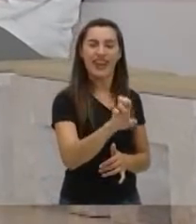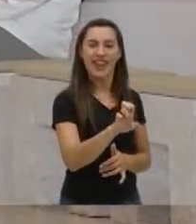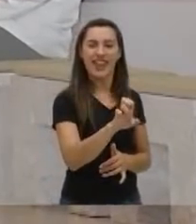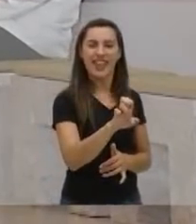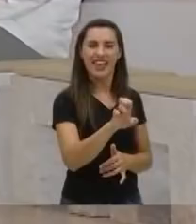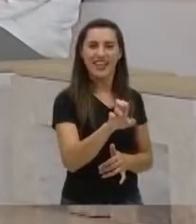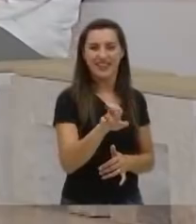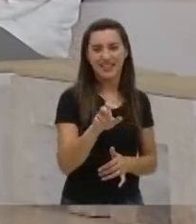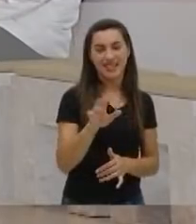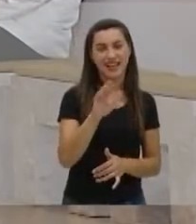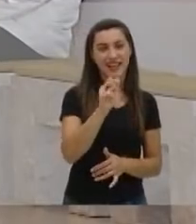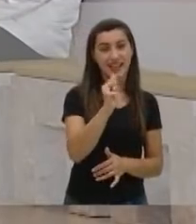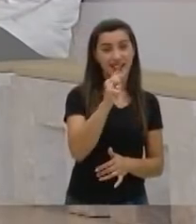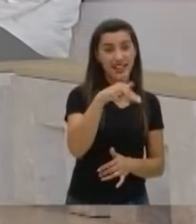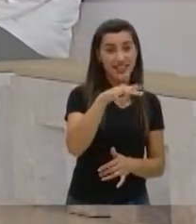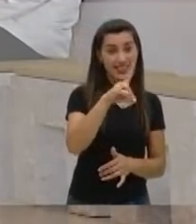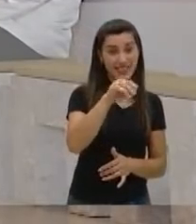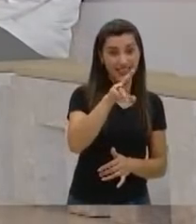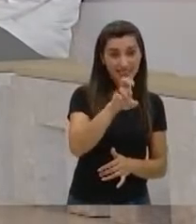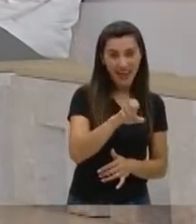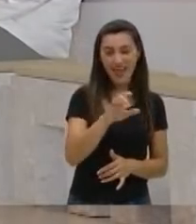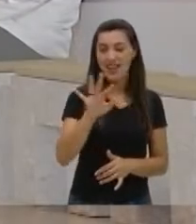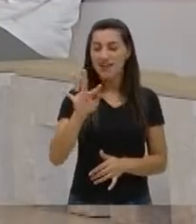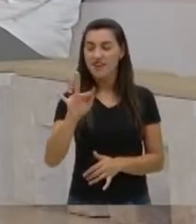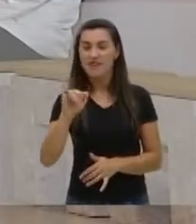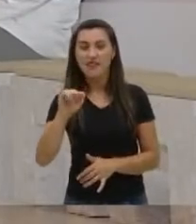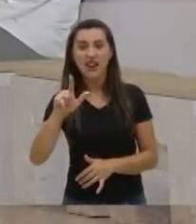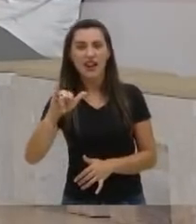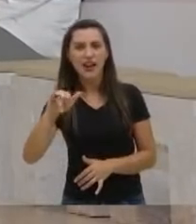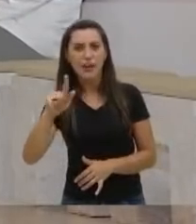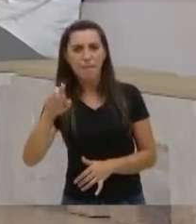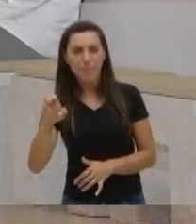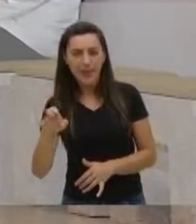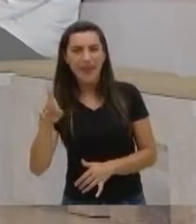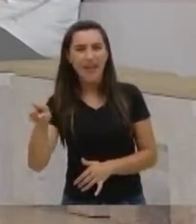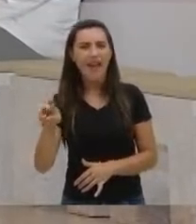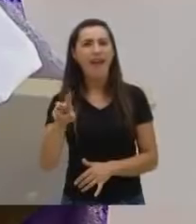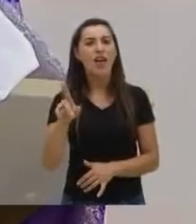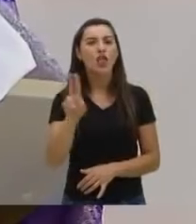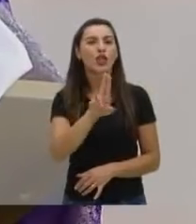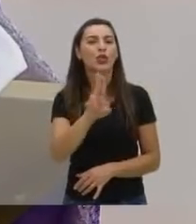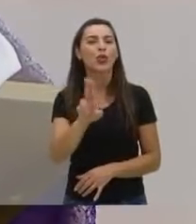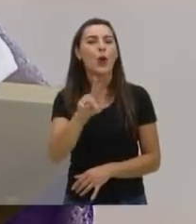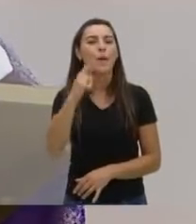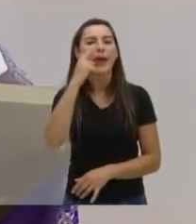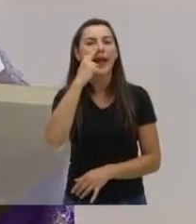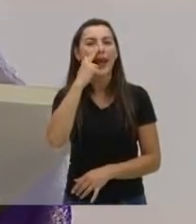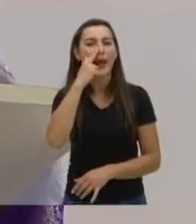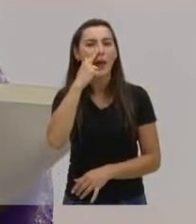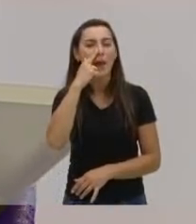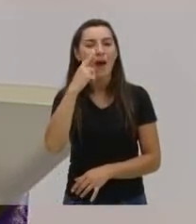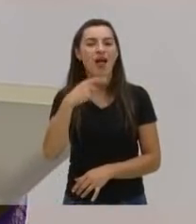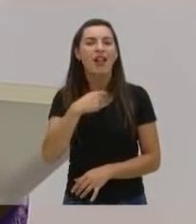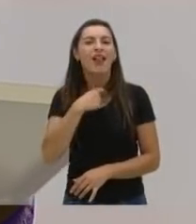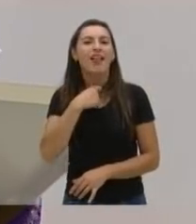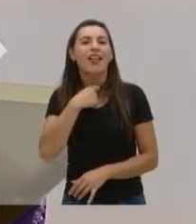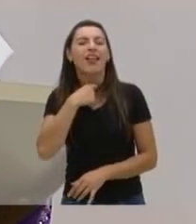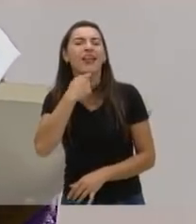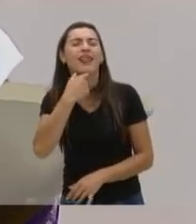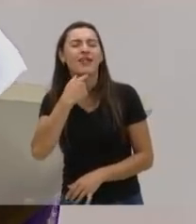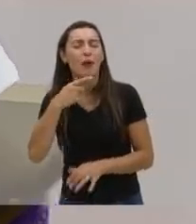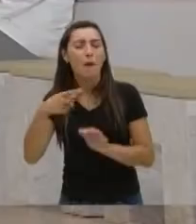grego era André e Filipe? Então, para eles que eram gregos, era mais fácil achar o